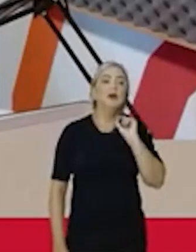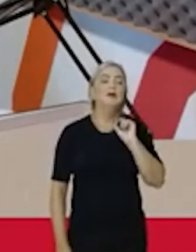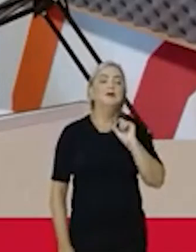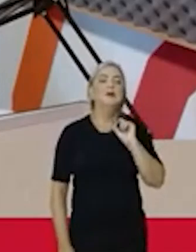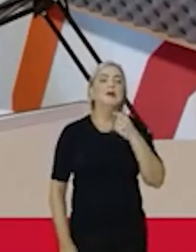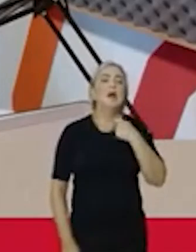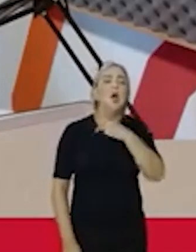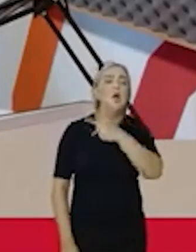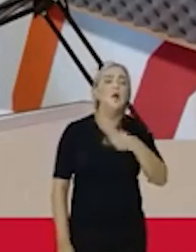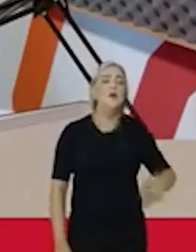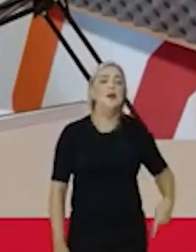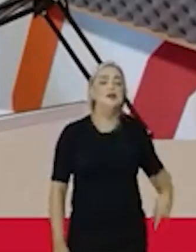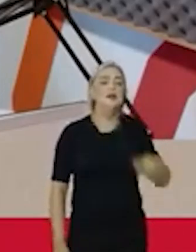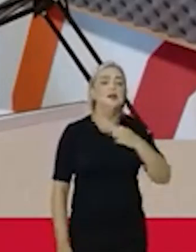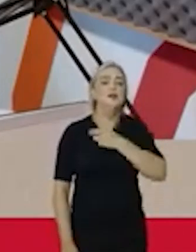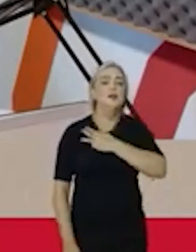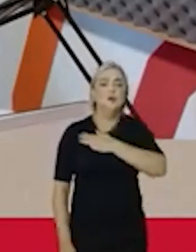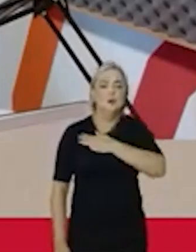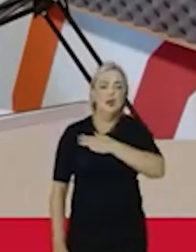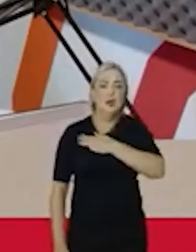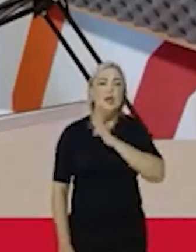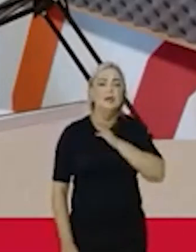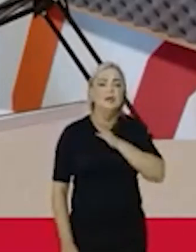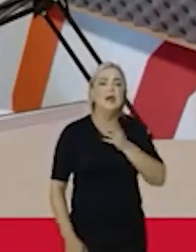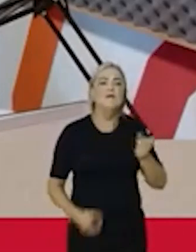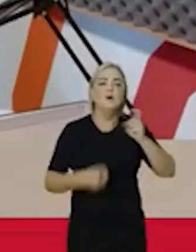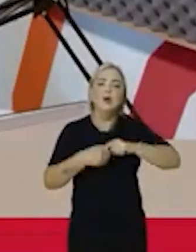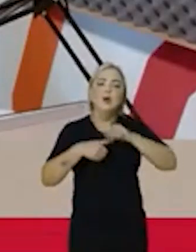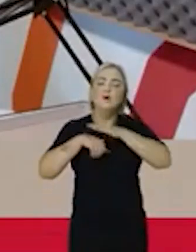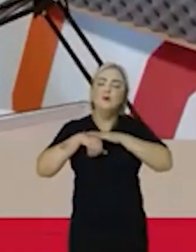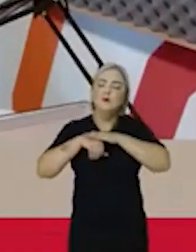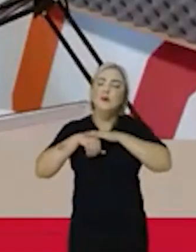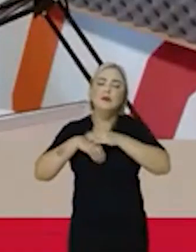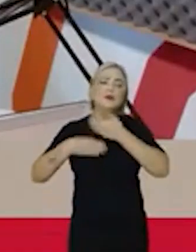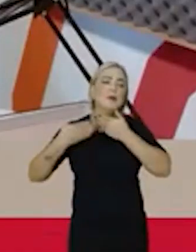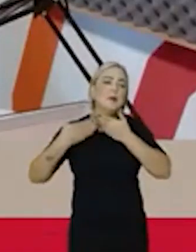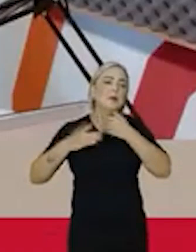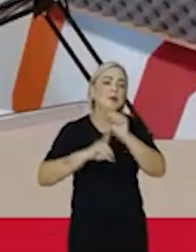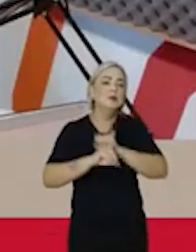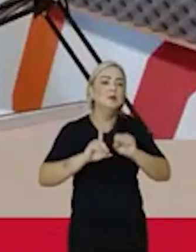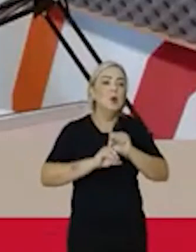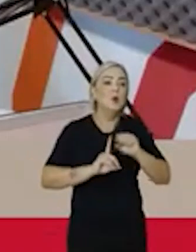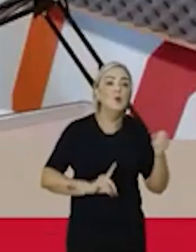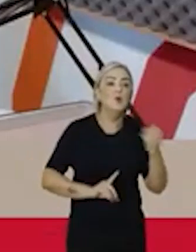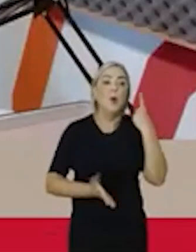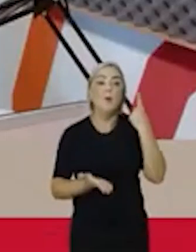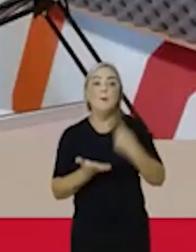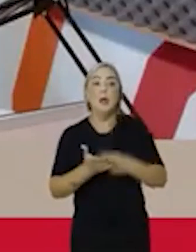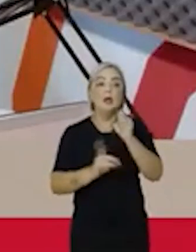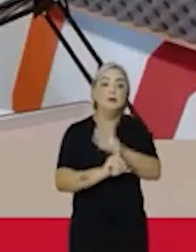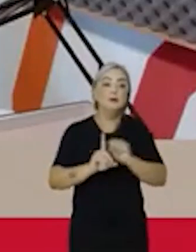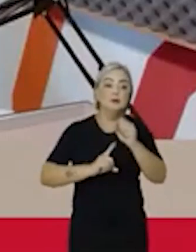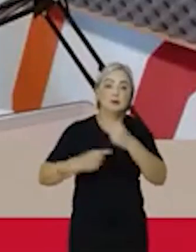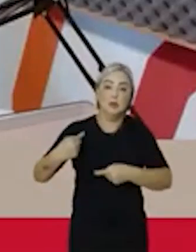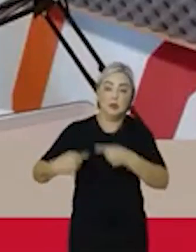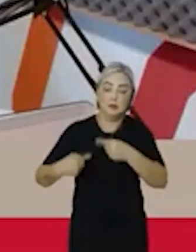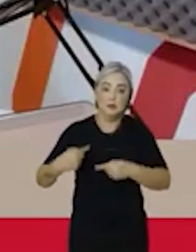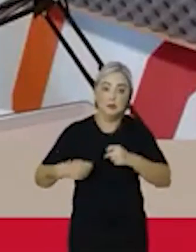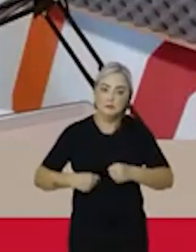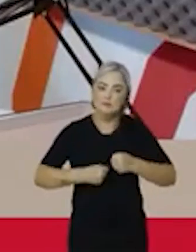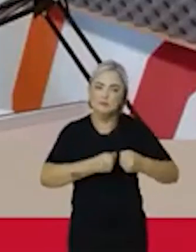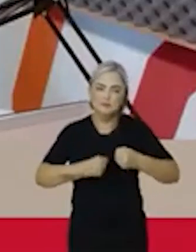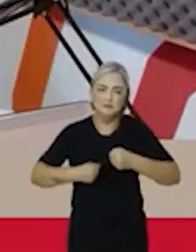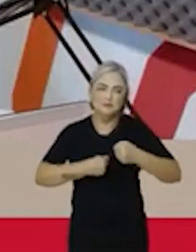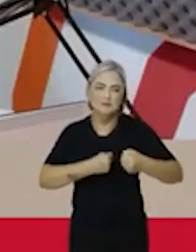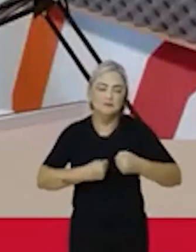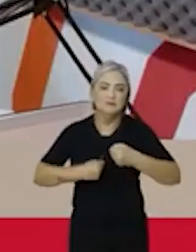o presidente Lula está no Nordeste, retomando o diálogo com a sociedade, em busca de um novo pacto político e social que você vem defendendo